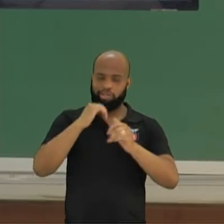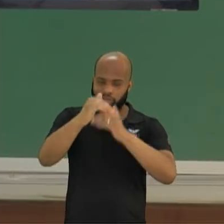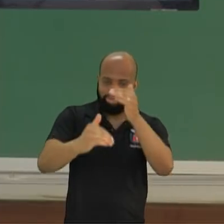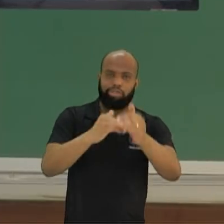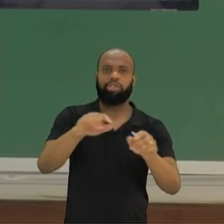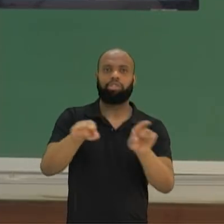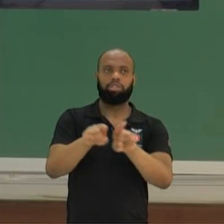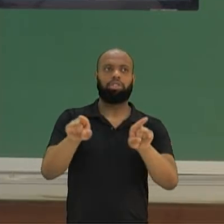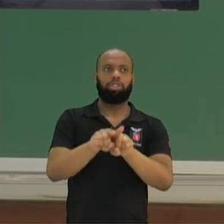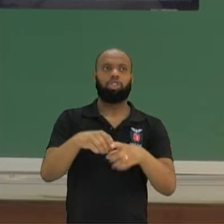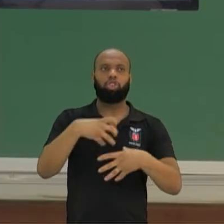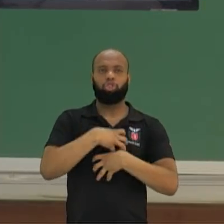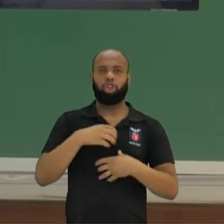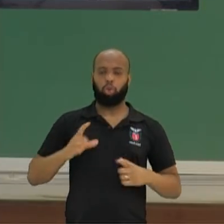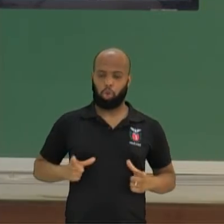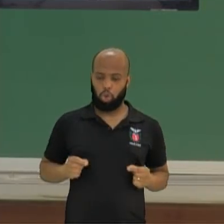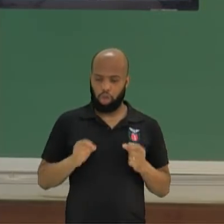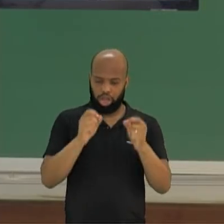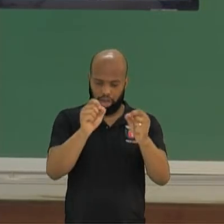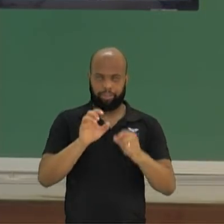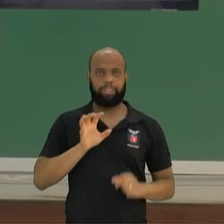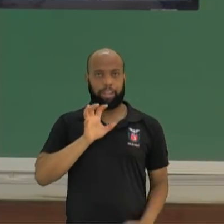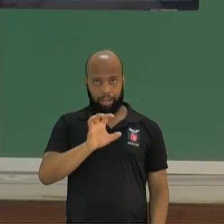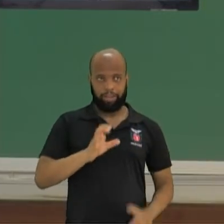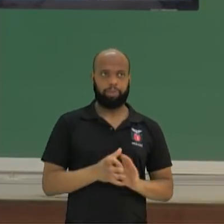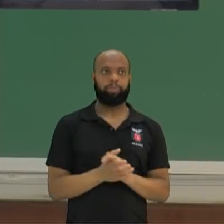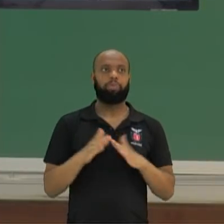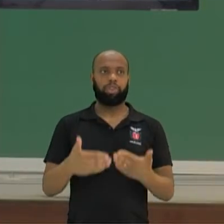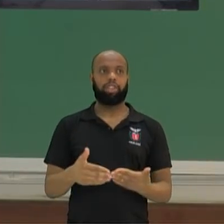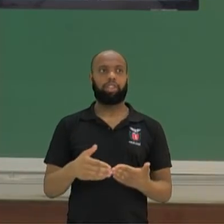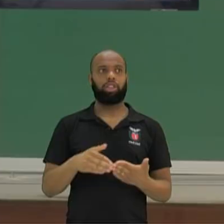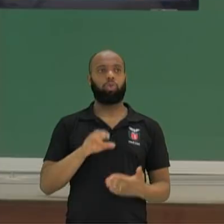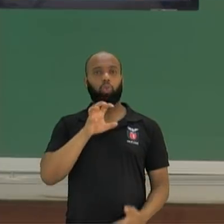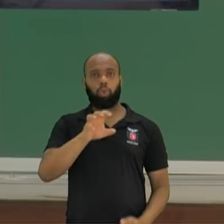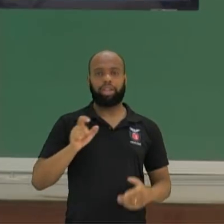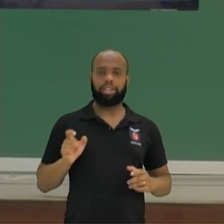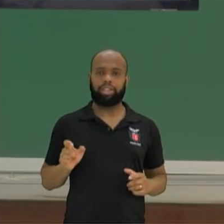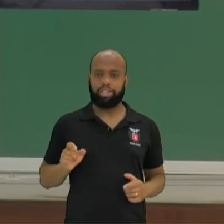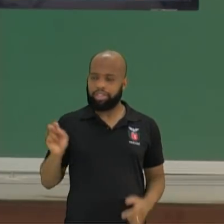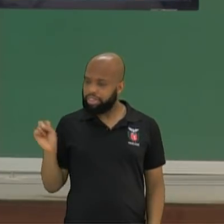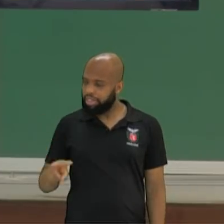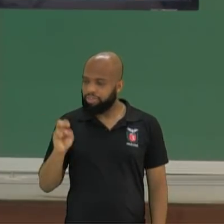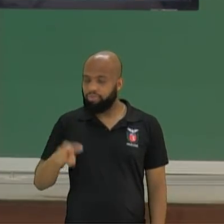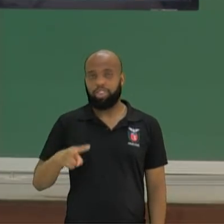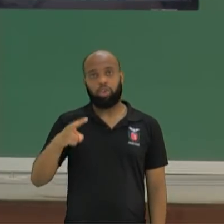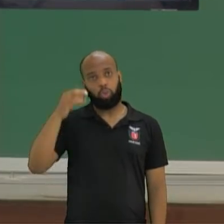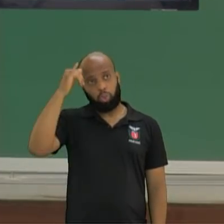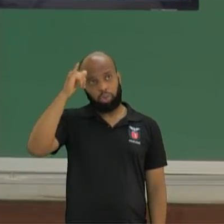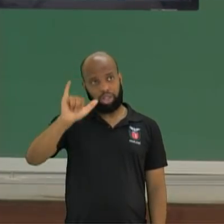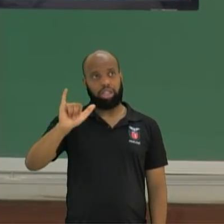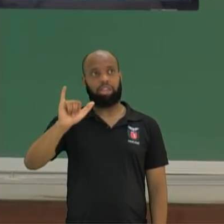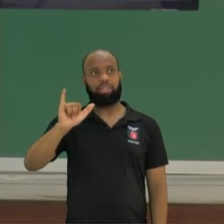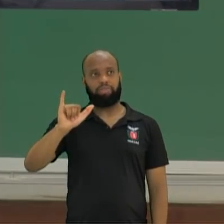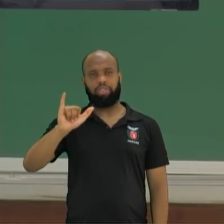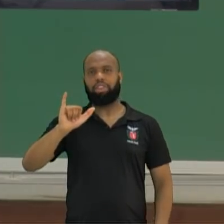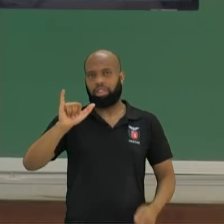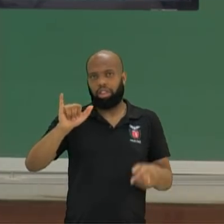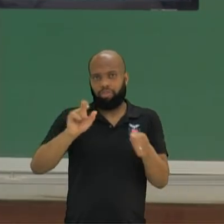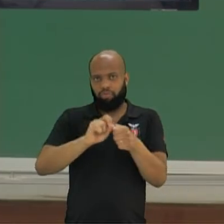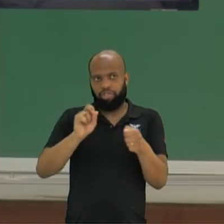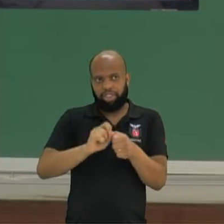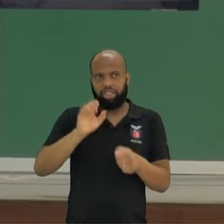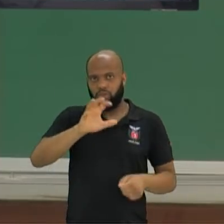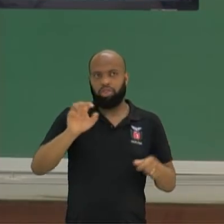ali o câncer de colo de útero. Então, para esse vírus não se manifestar, não acabar,